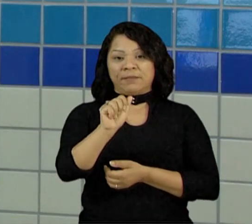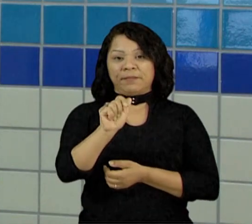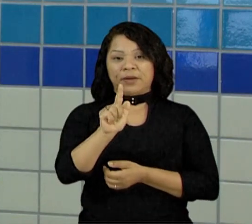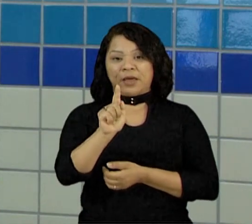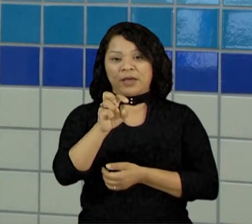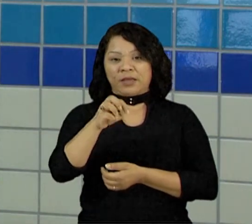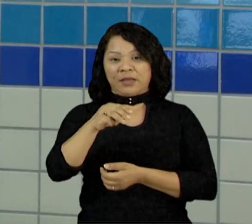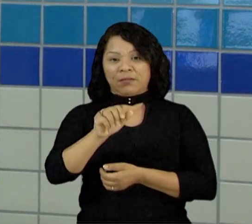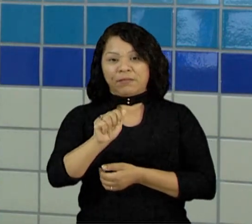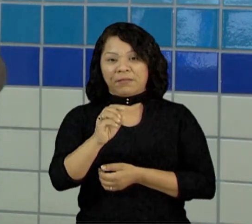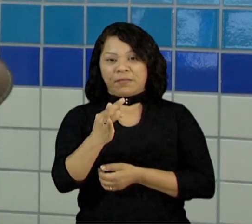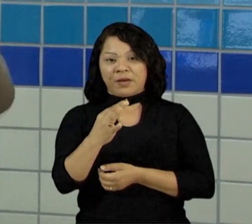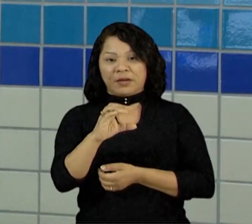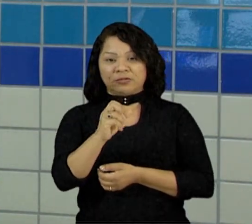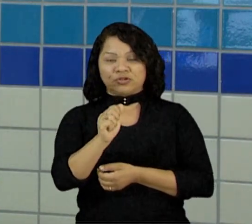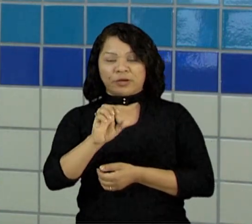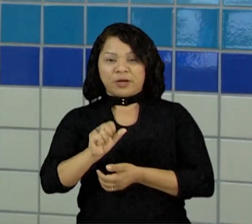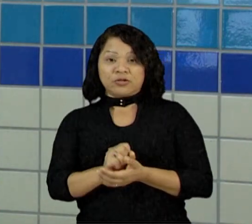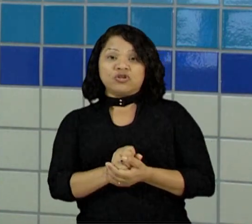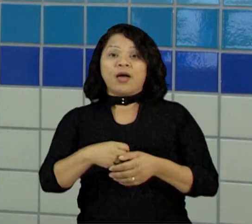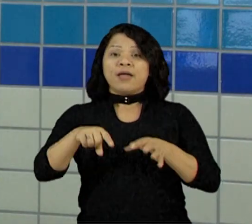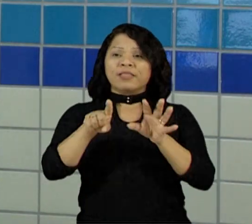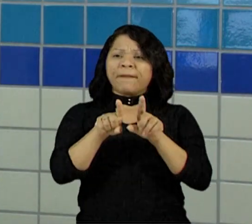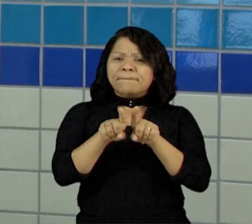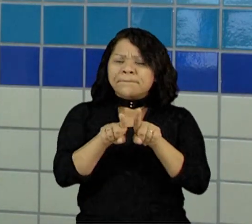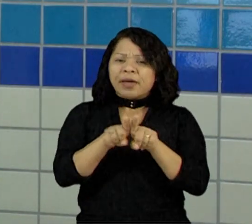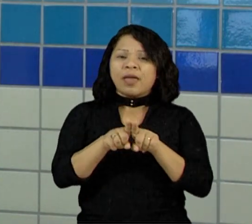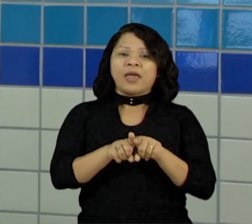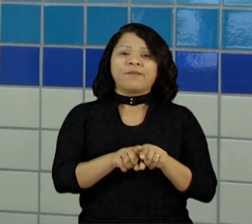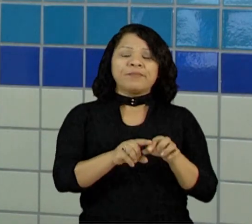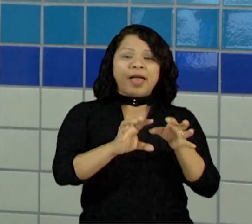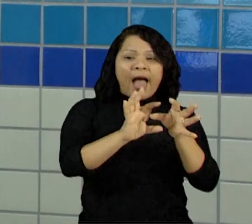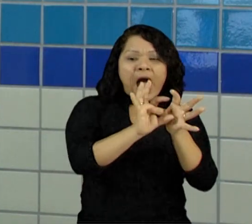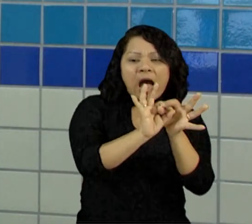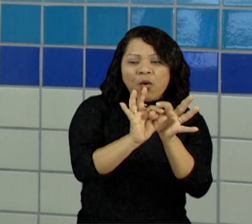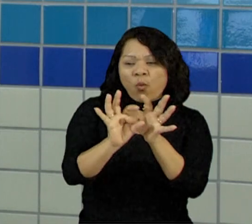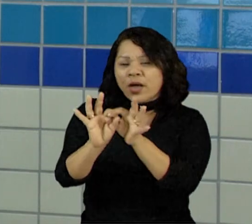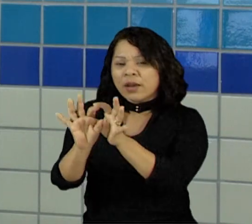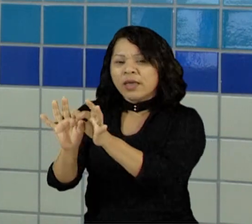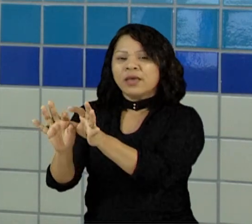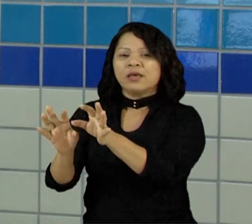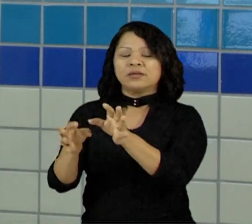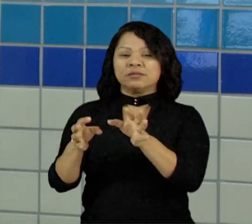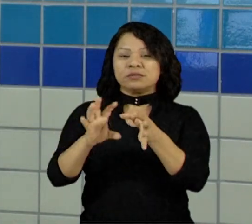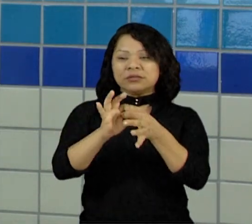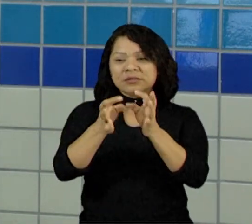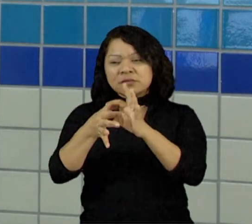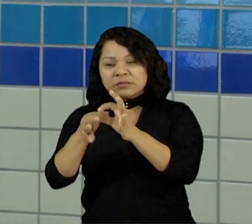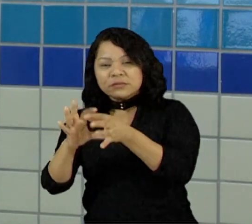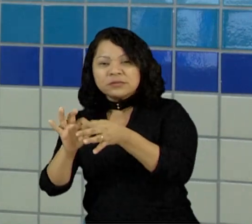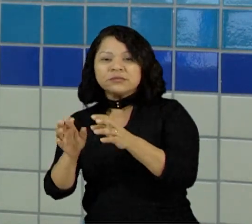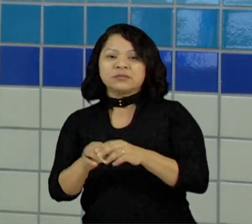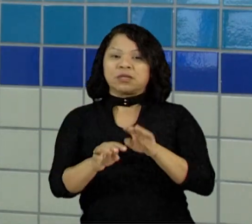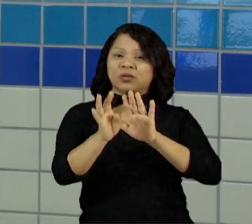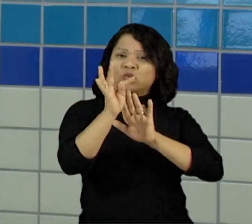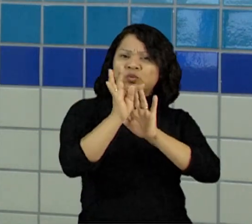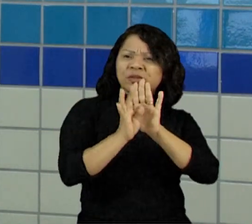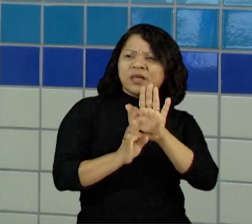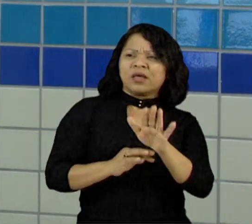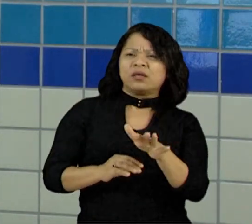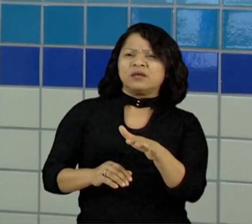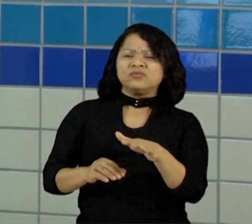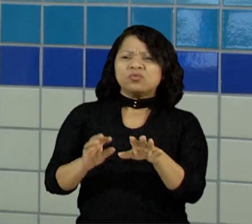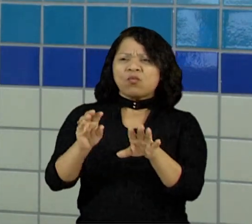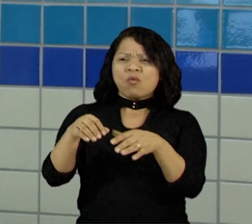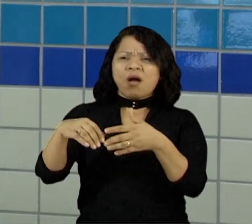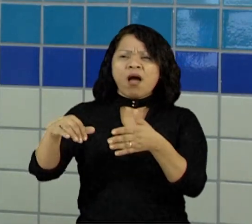o texto, a coerência do texto, compreender o que ele quer me passar, qual a informação que